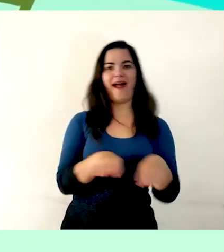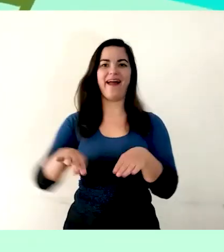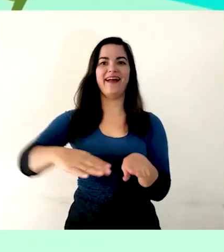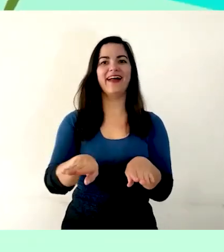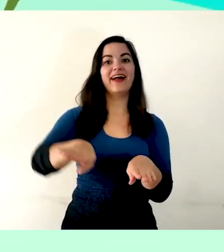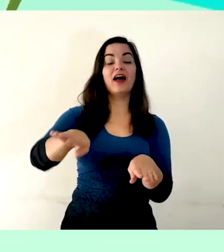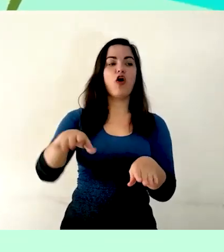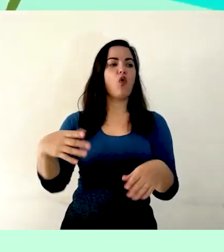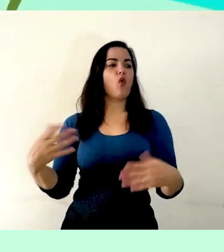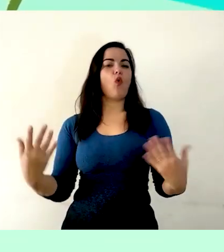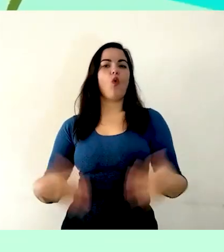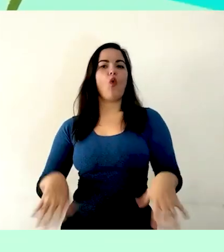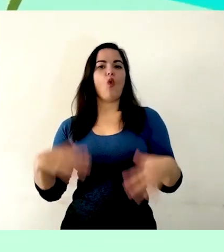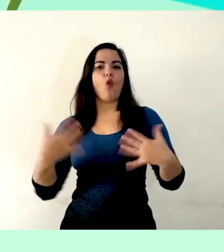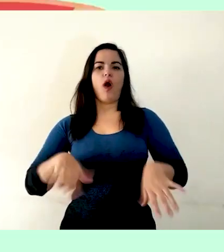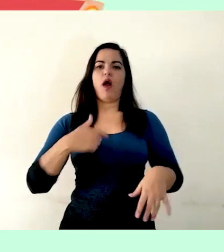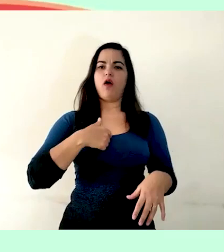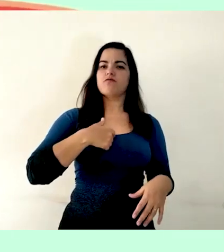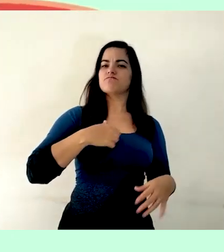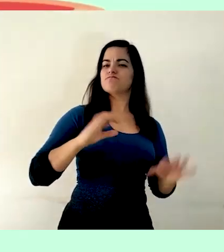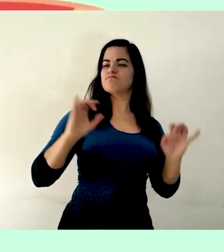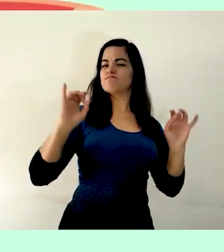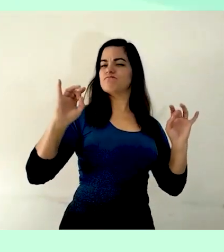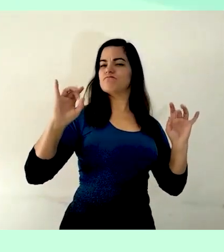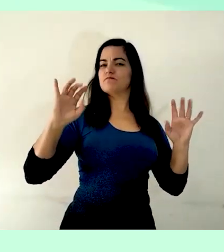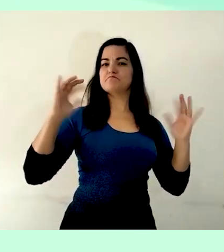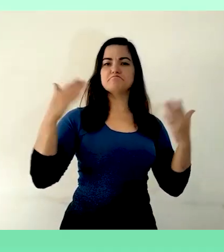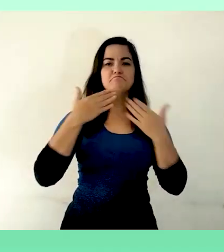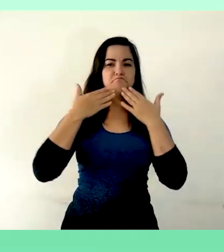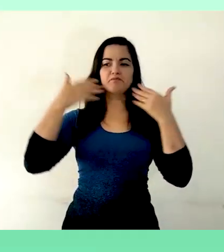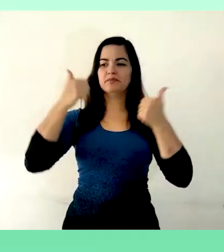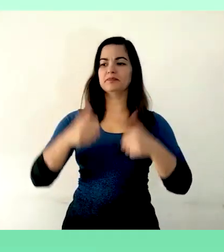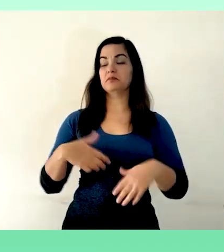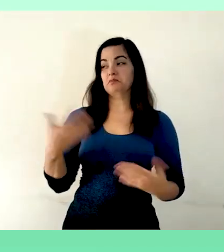Uhul! Essa vai entrar pros recordes. Não sei, não.